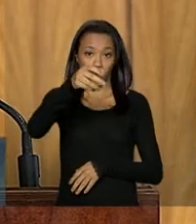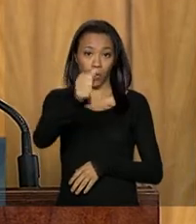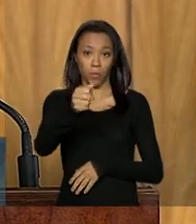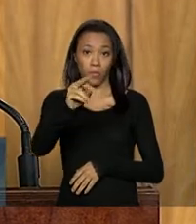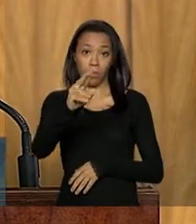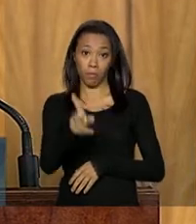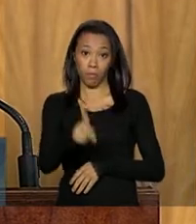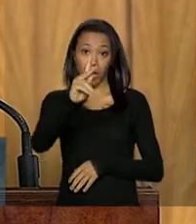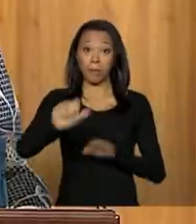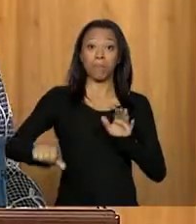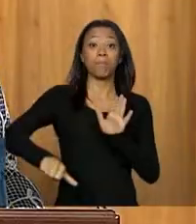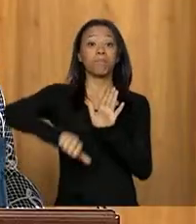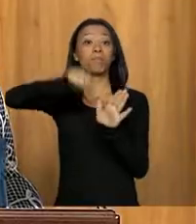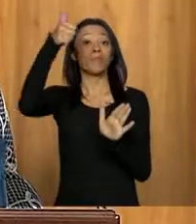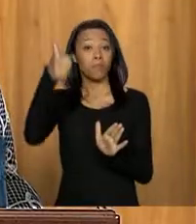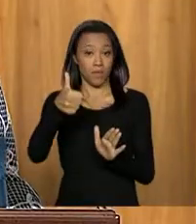Brasil.